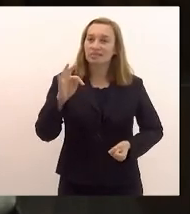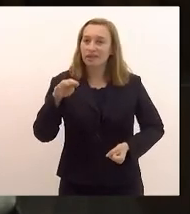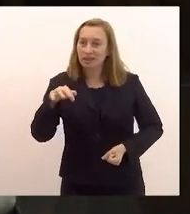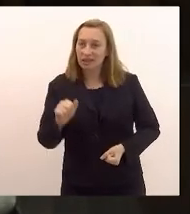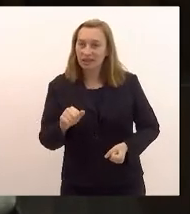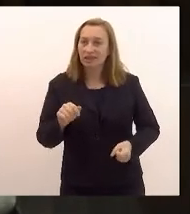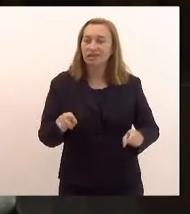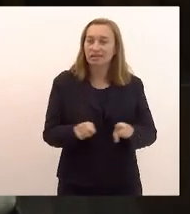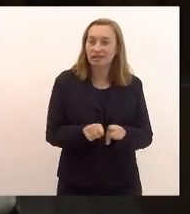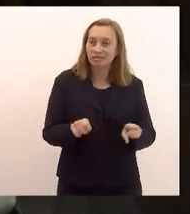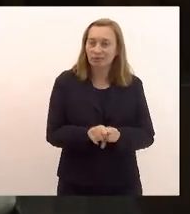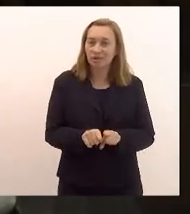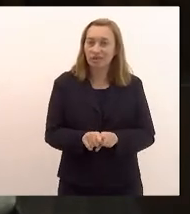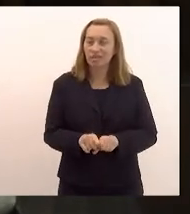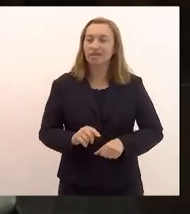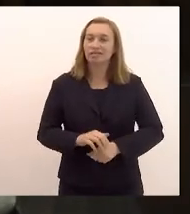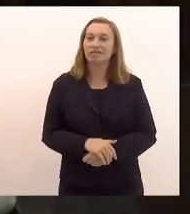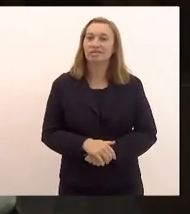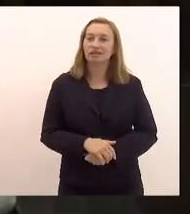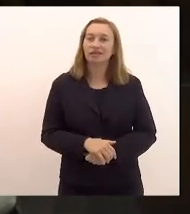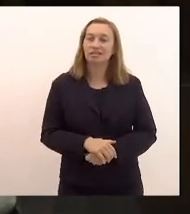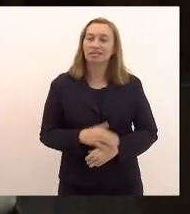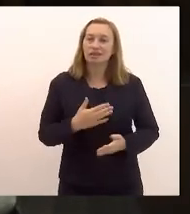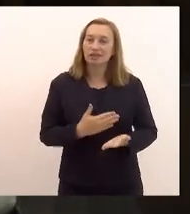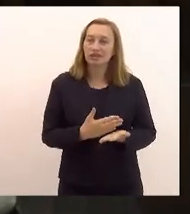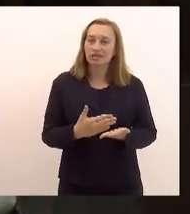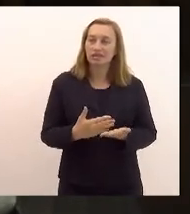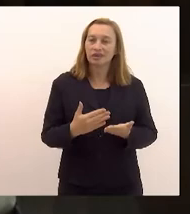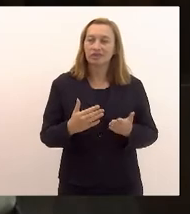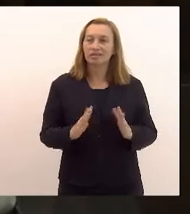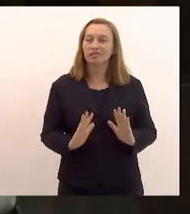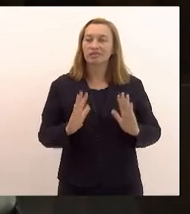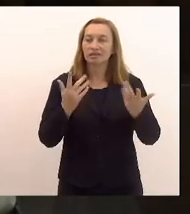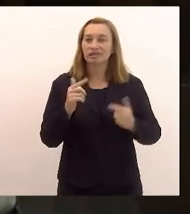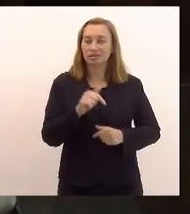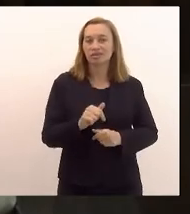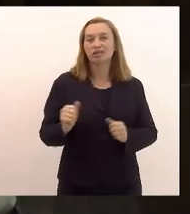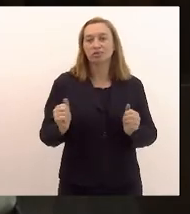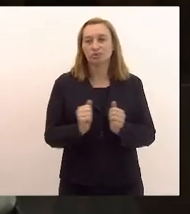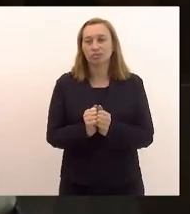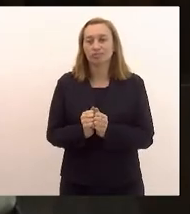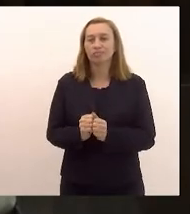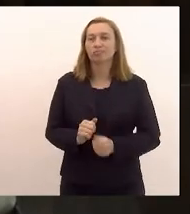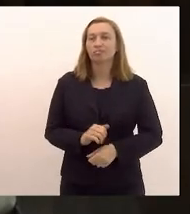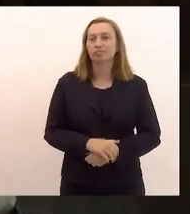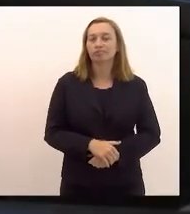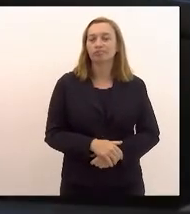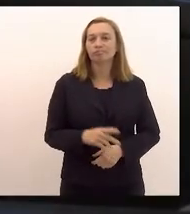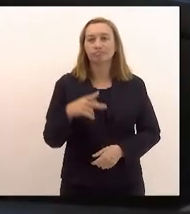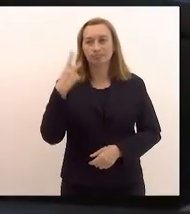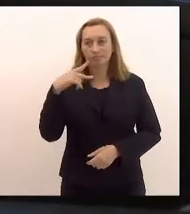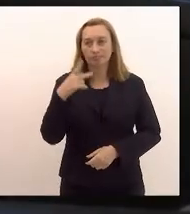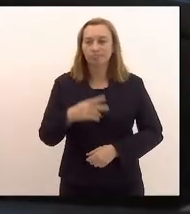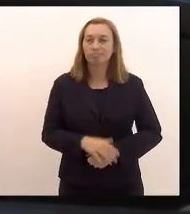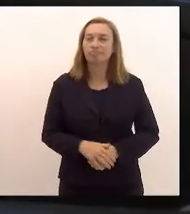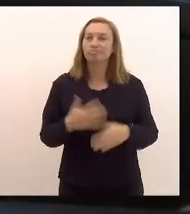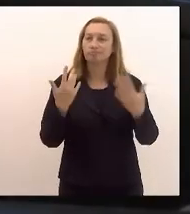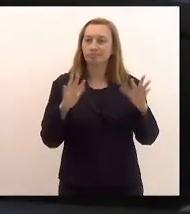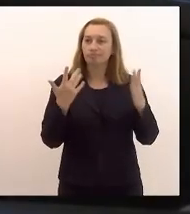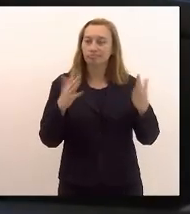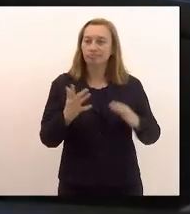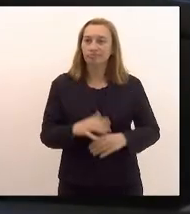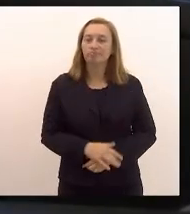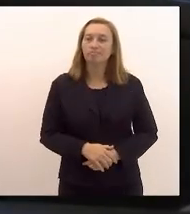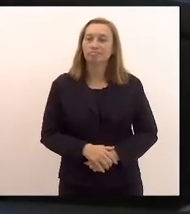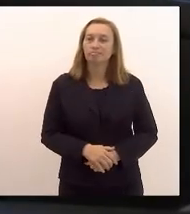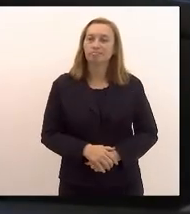que também é cor fitrian aqui desse desse evento uma iniciativa da associação junto com O parlamento saudar